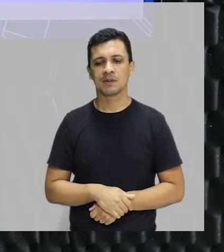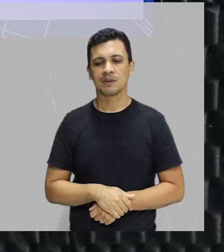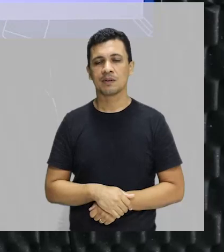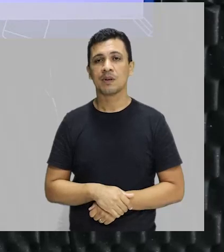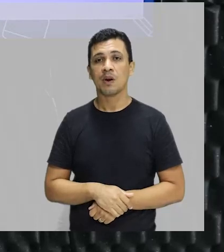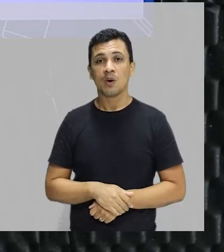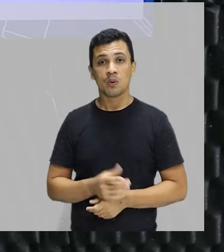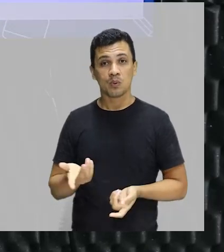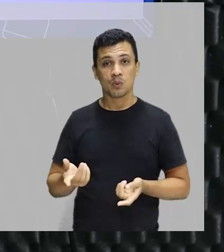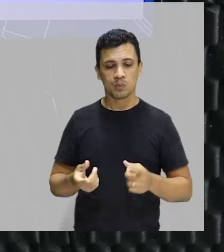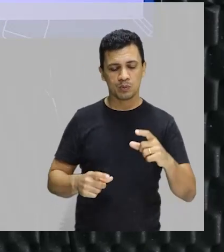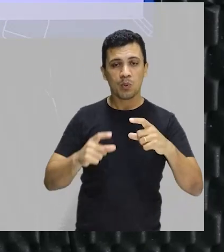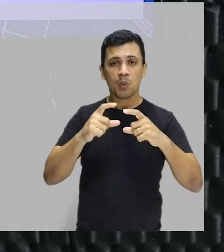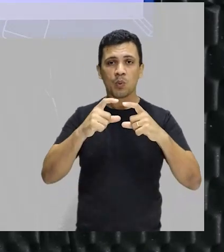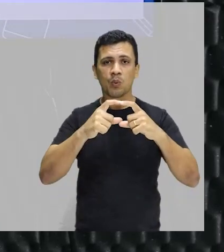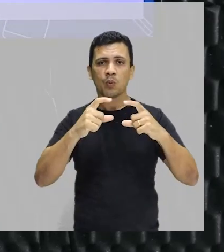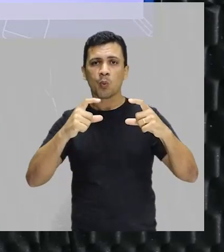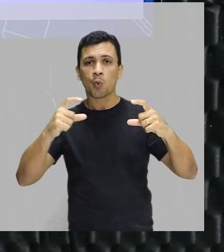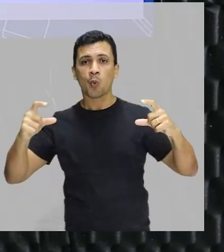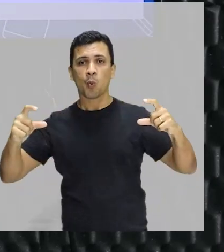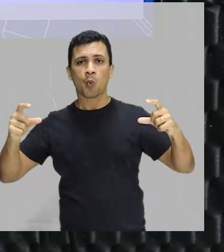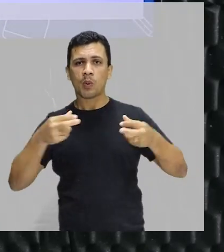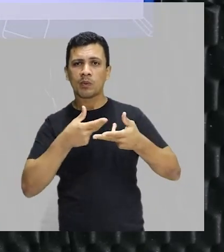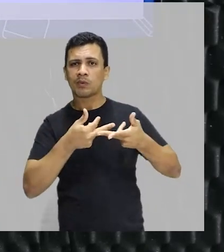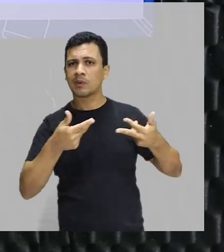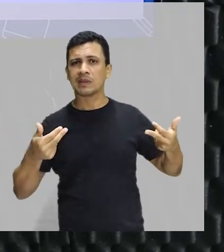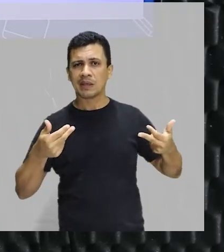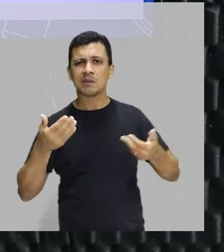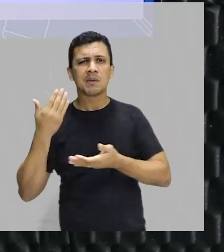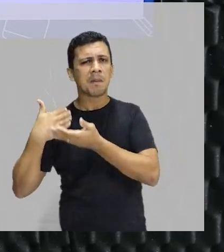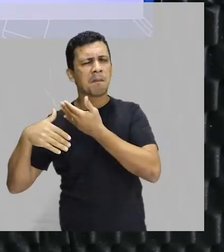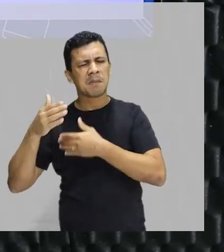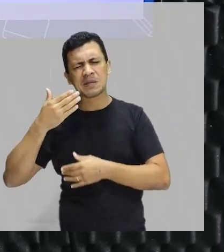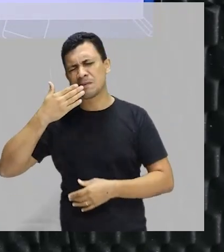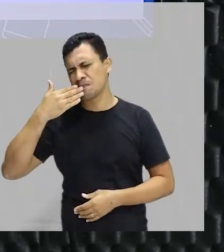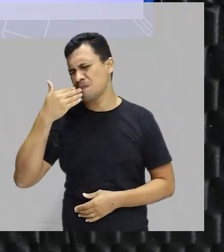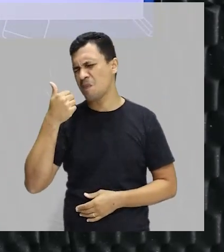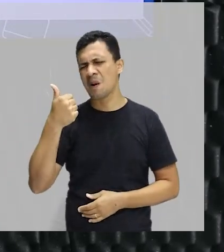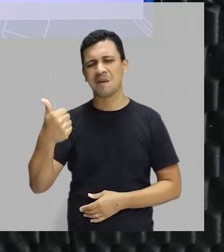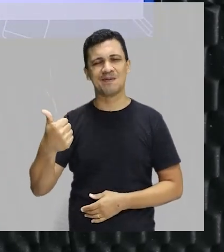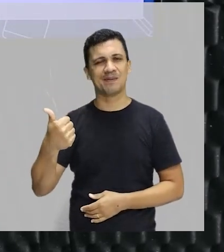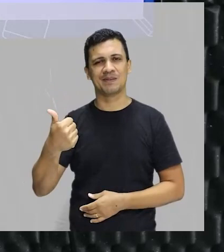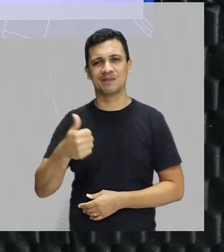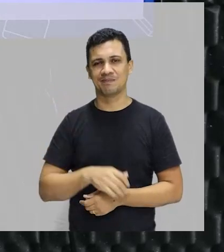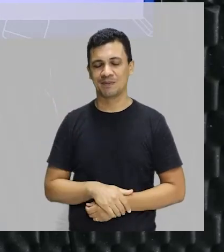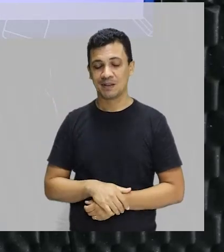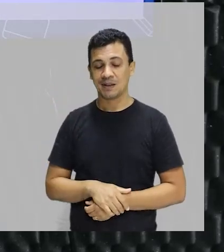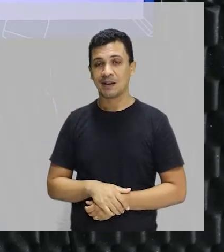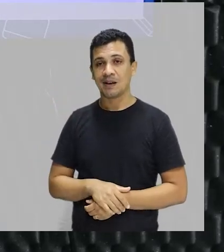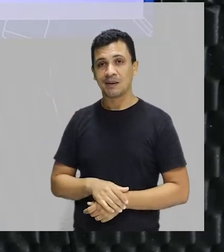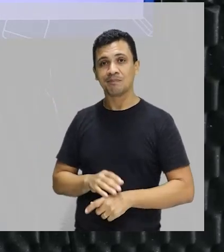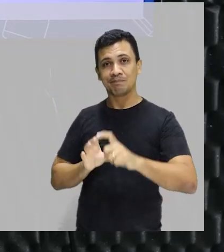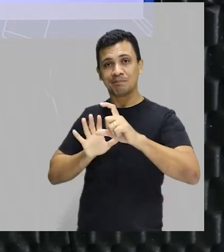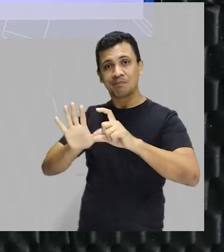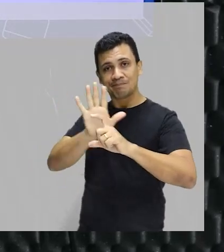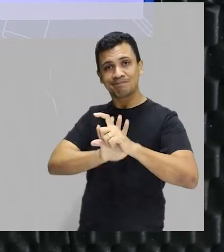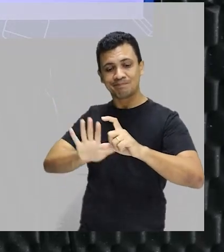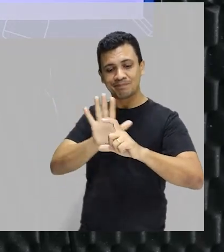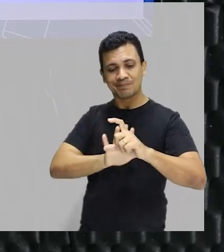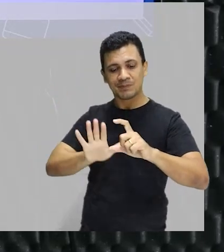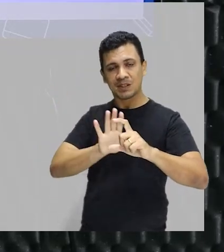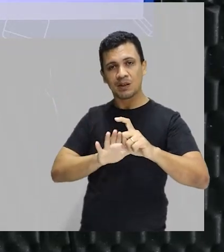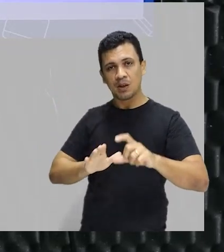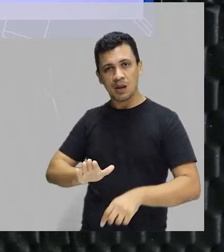Os quadrinhos eram muito melhores. Então, nessa tirinha, ele chama a atenção, o menino